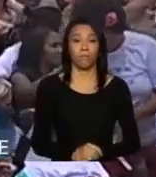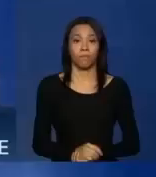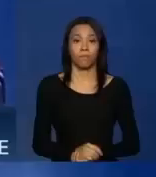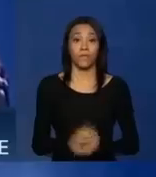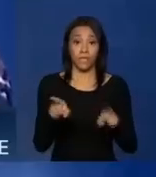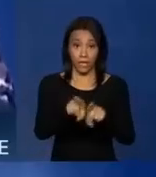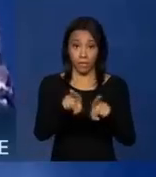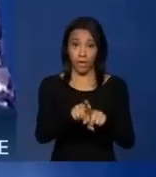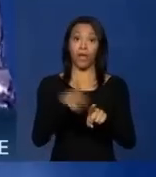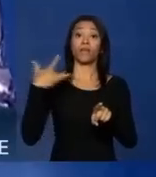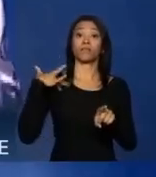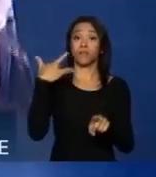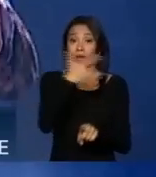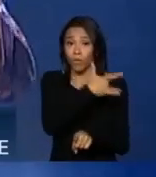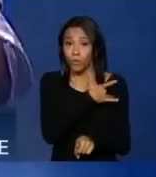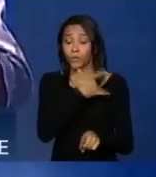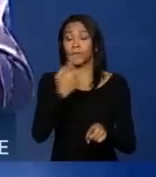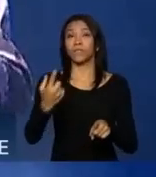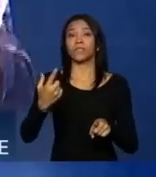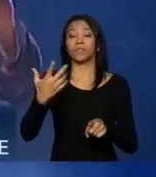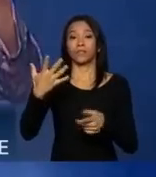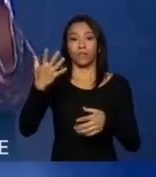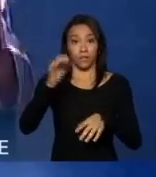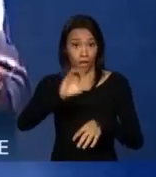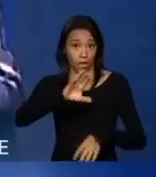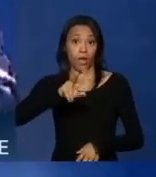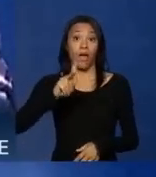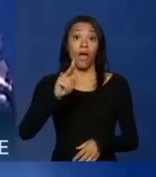a saúde, a AIDS,